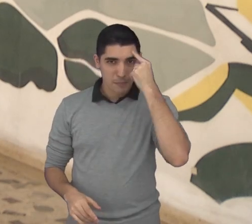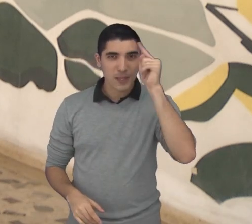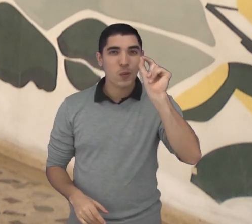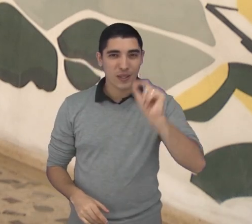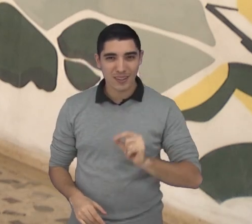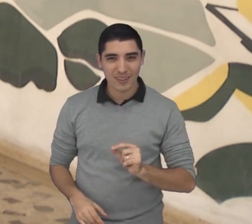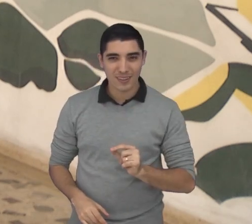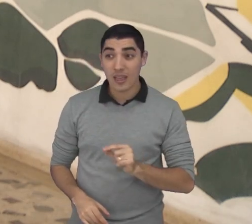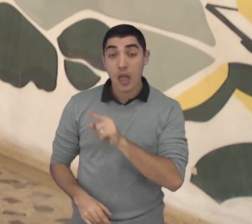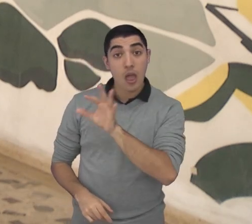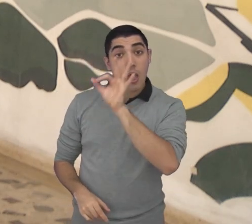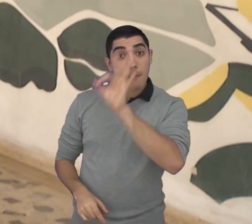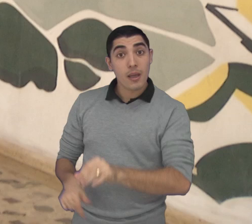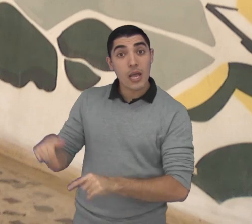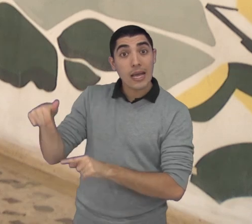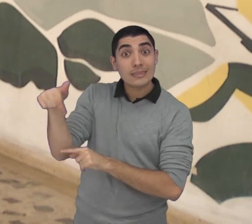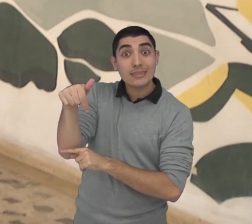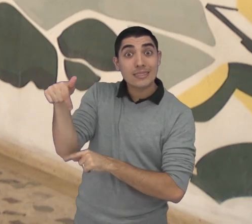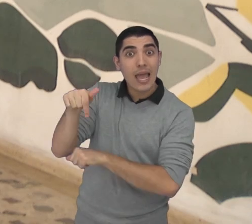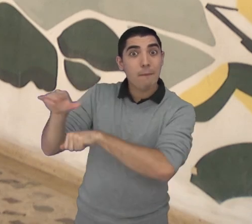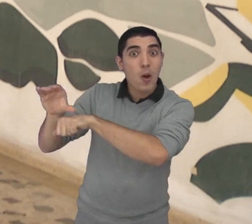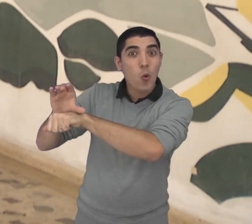pouca gente sabe é que essa é a